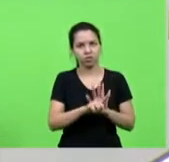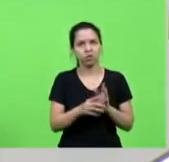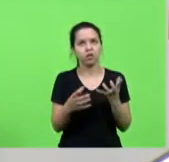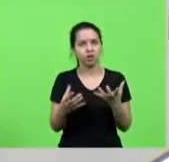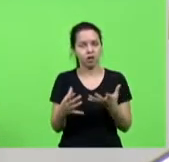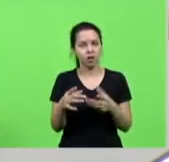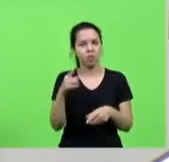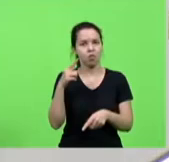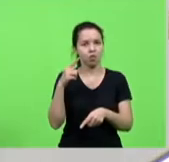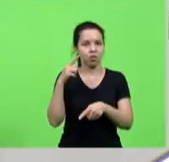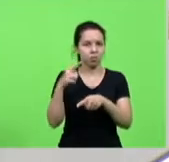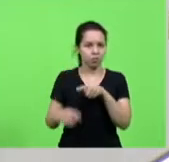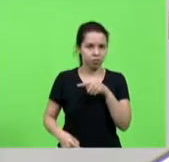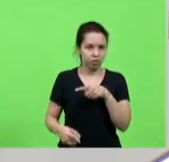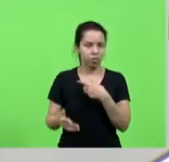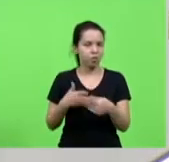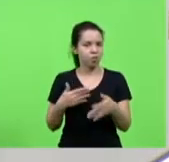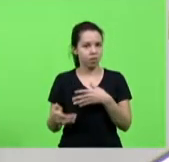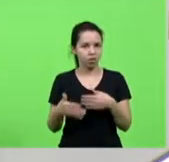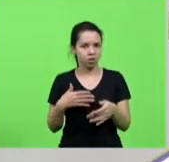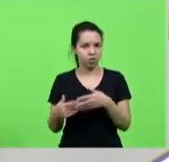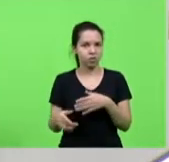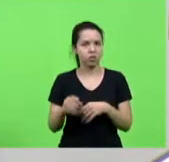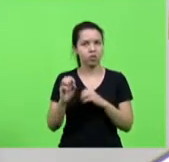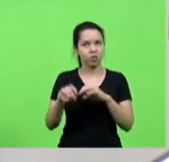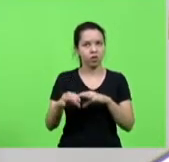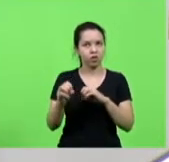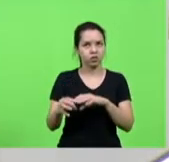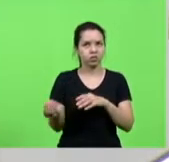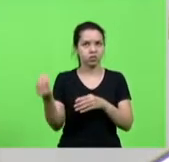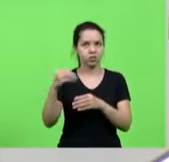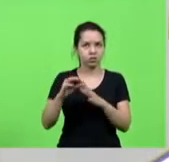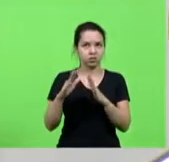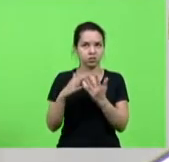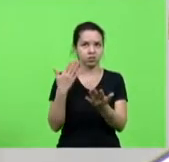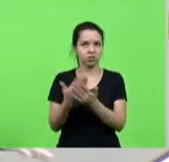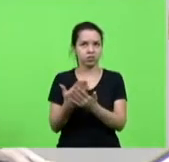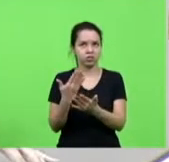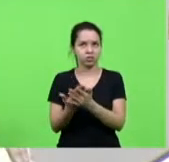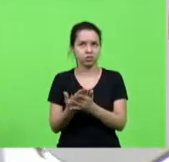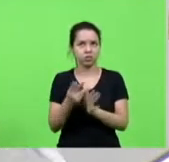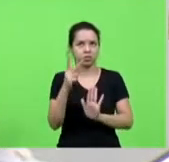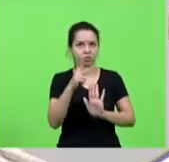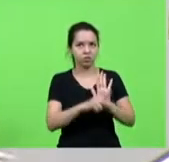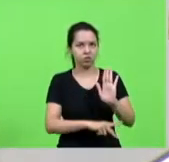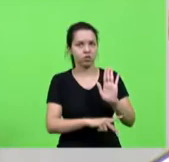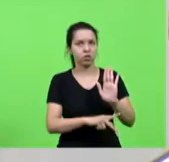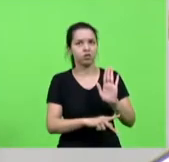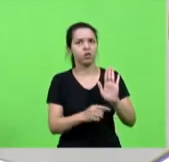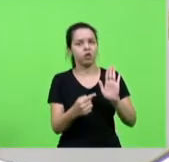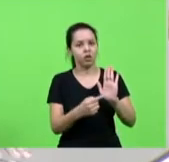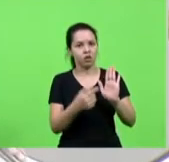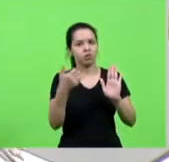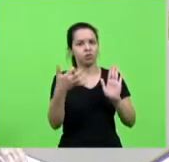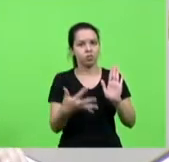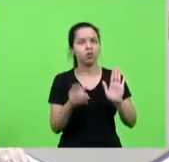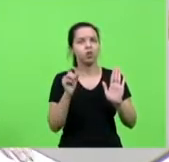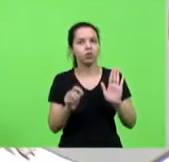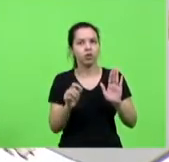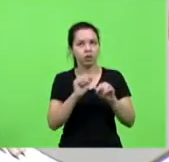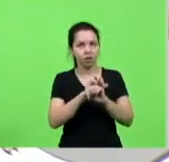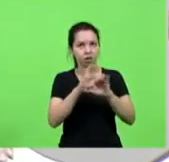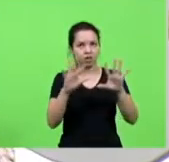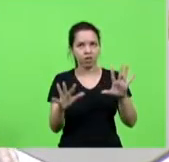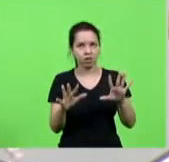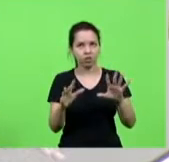sobre sexualidade ou educação sexual nas escolas? Mentira. O nosso projeto, inclusive, é muito claro sobre isso. E no dia que nós